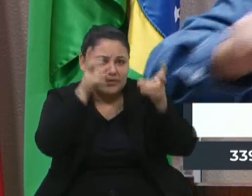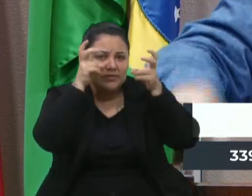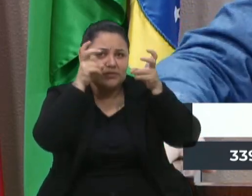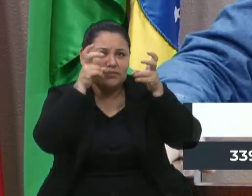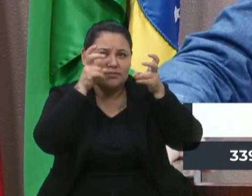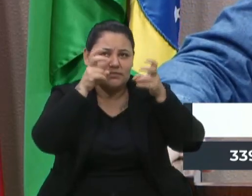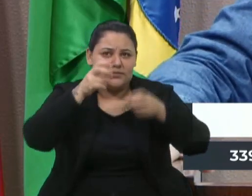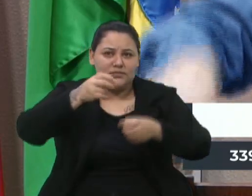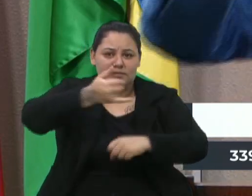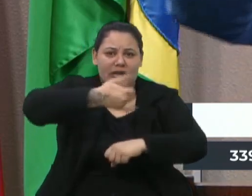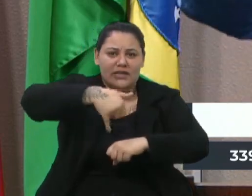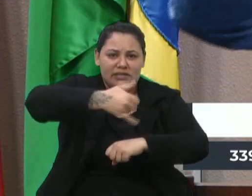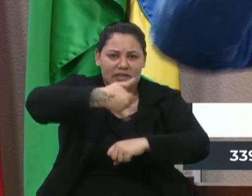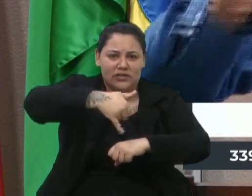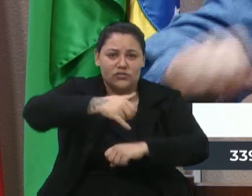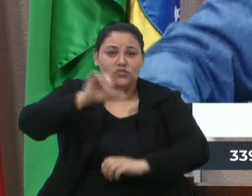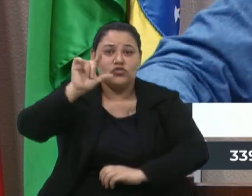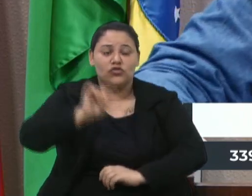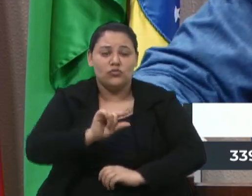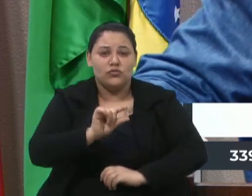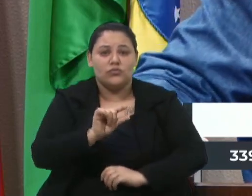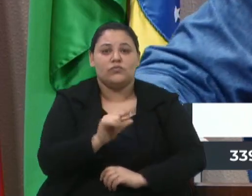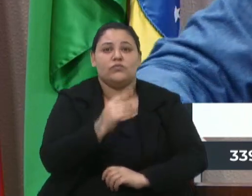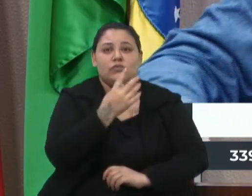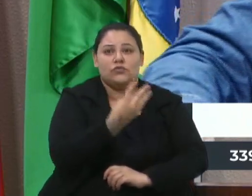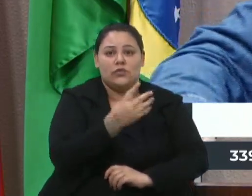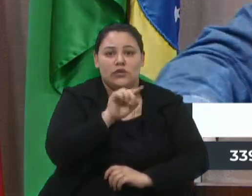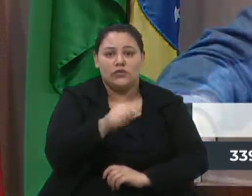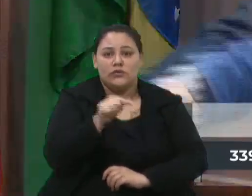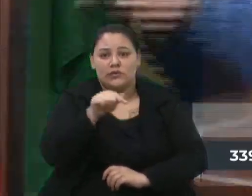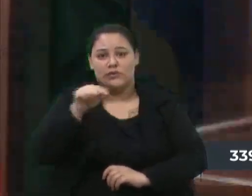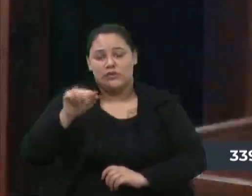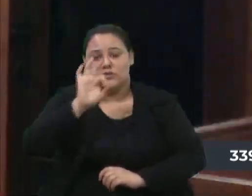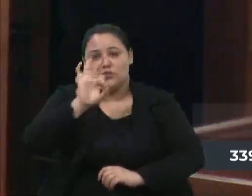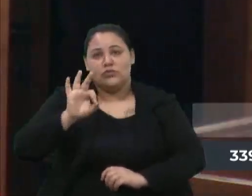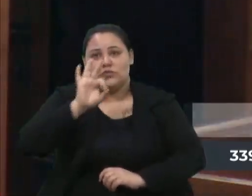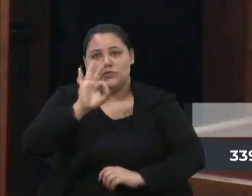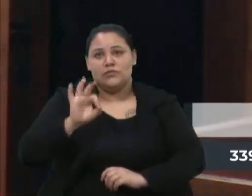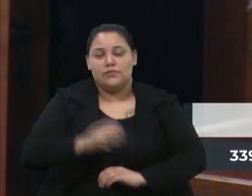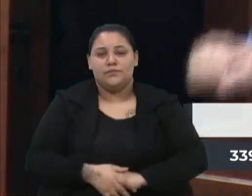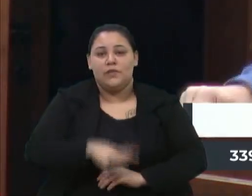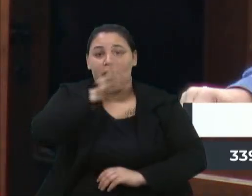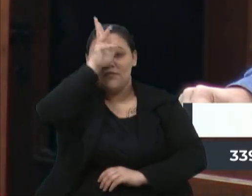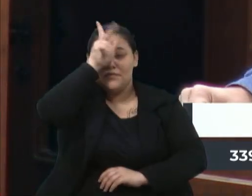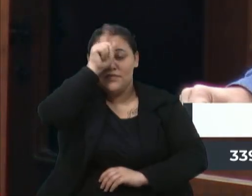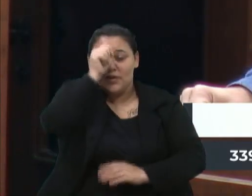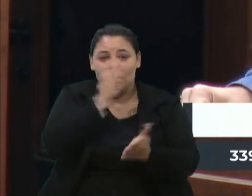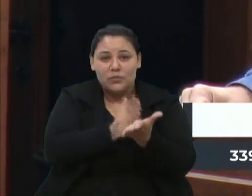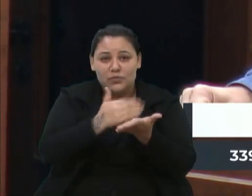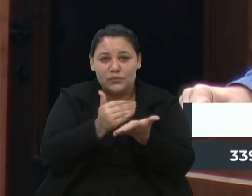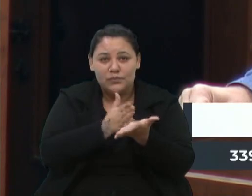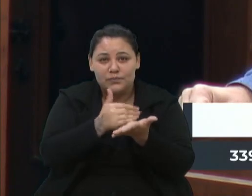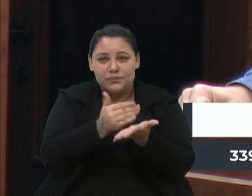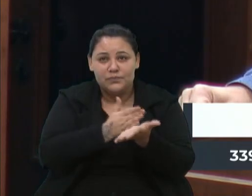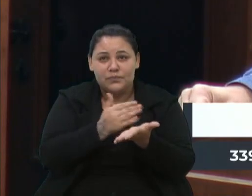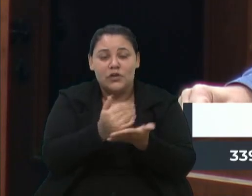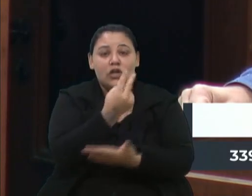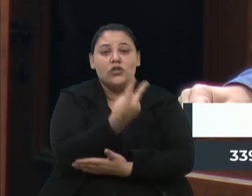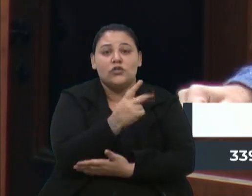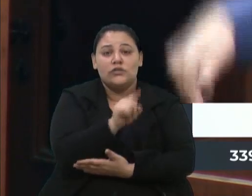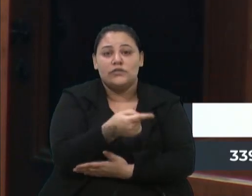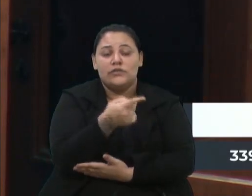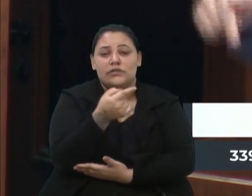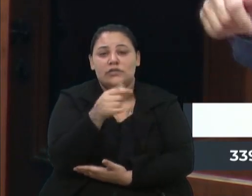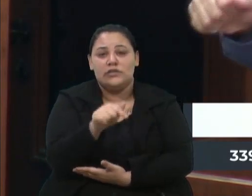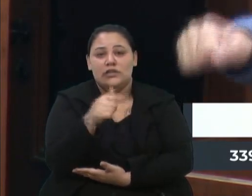o de soja reduziu em 4,77 por cento frango em pedaço 2,64%